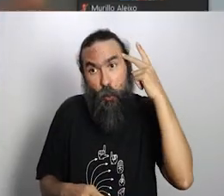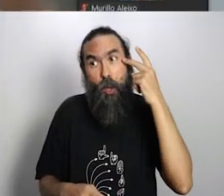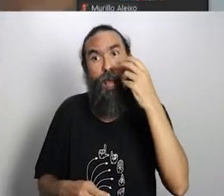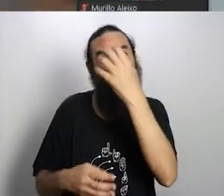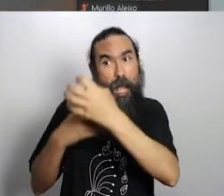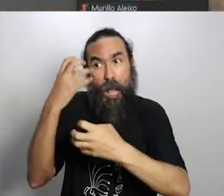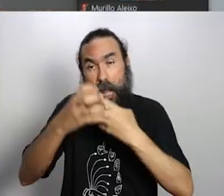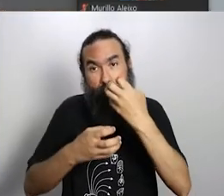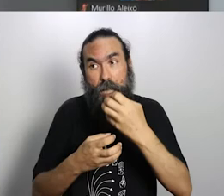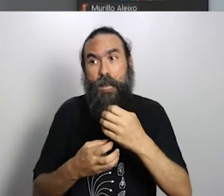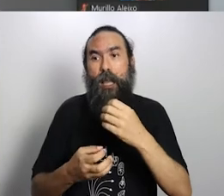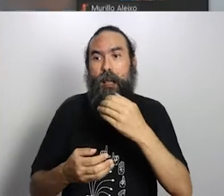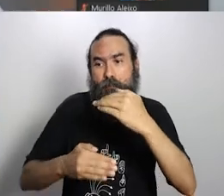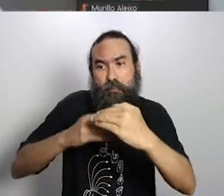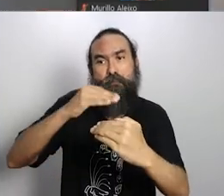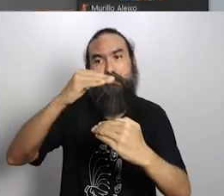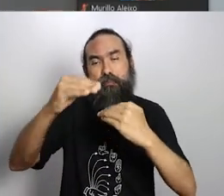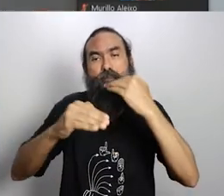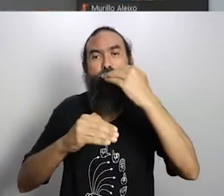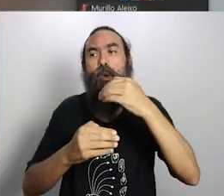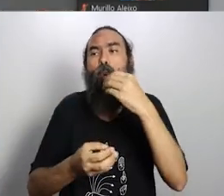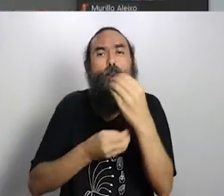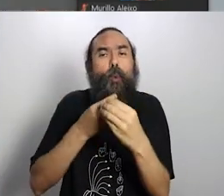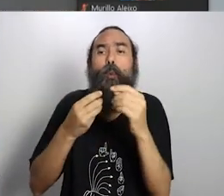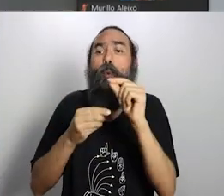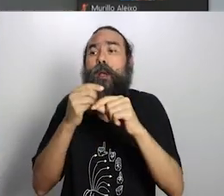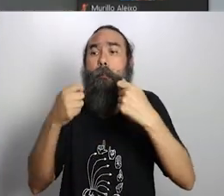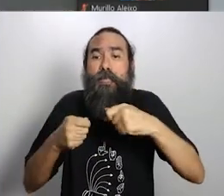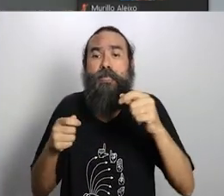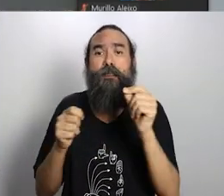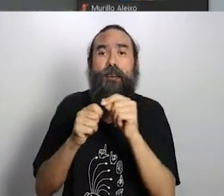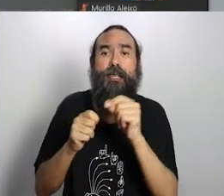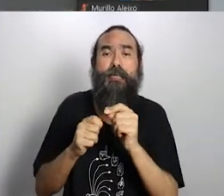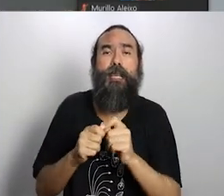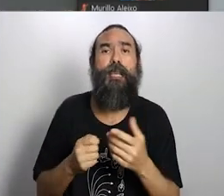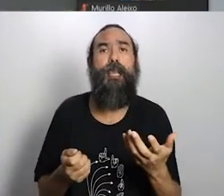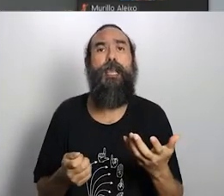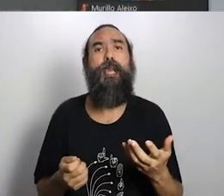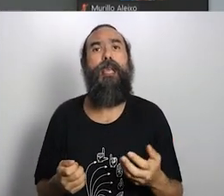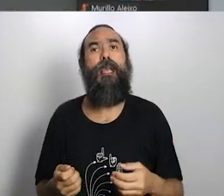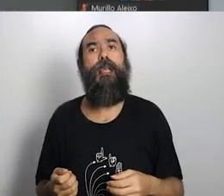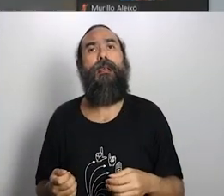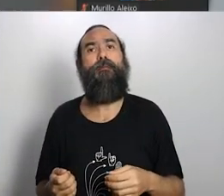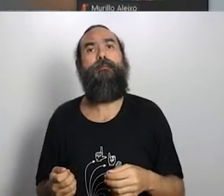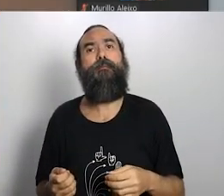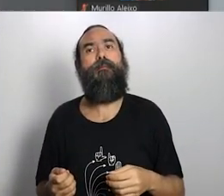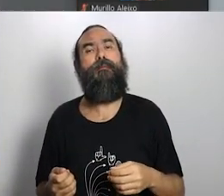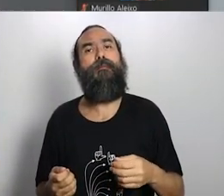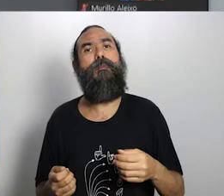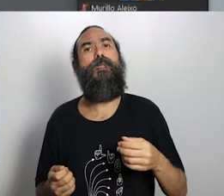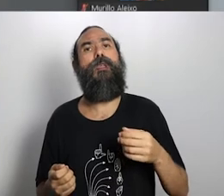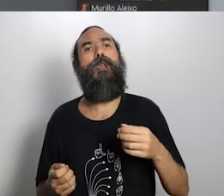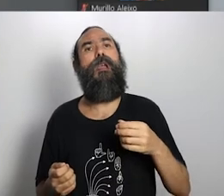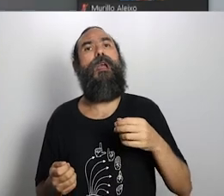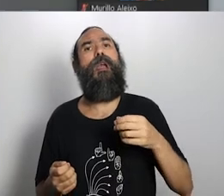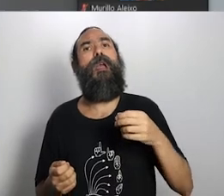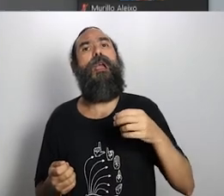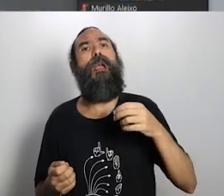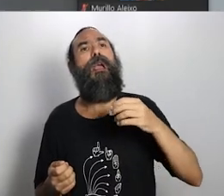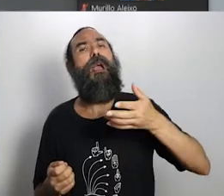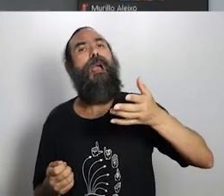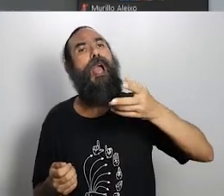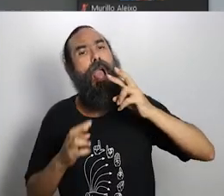Essa desvalorização histórica que aconteceu com os artistas populares, né? Porque isso é uma reparação. Quando você cobra